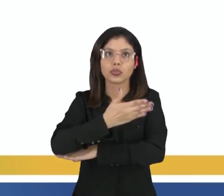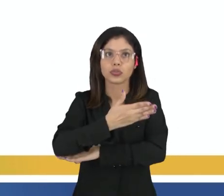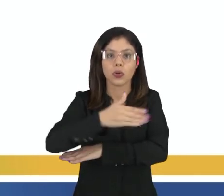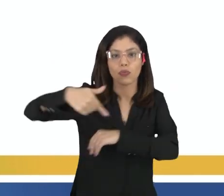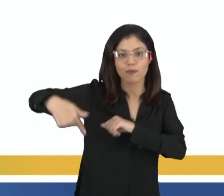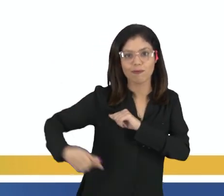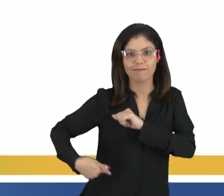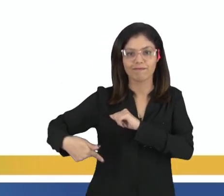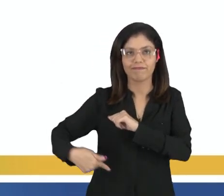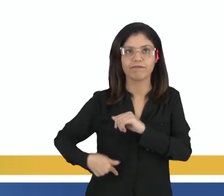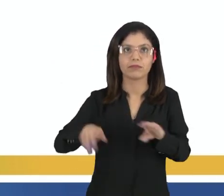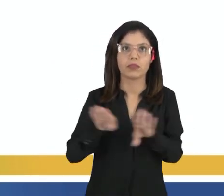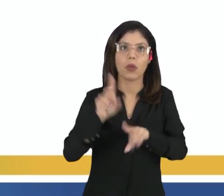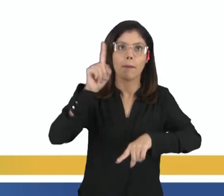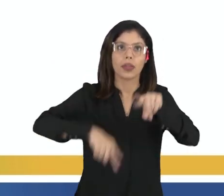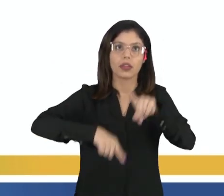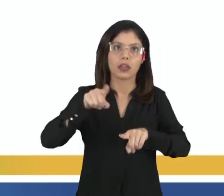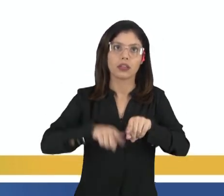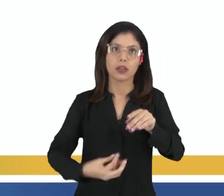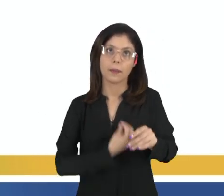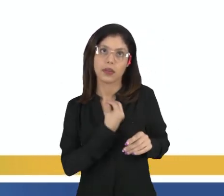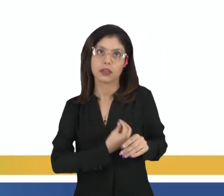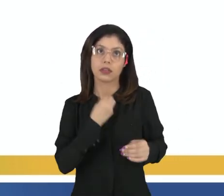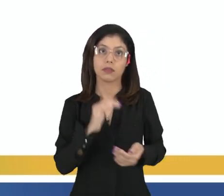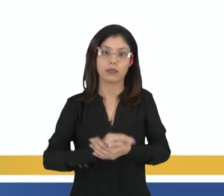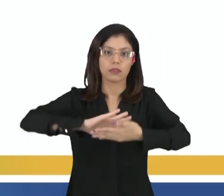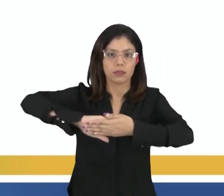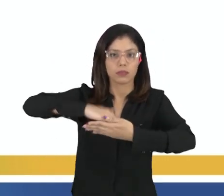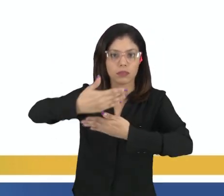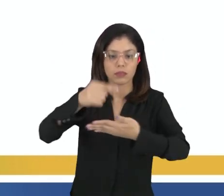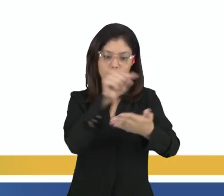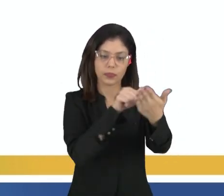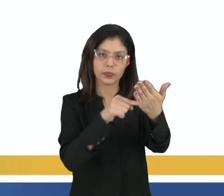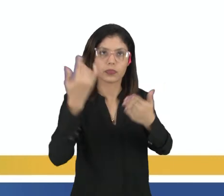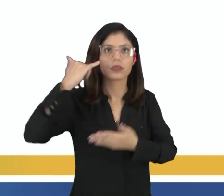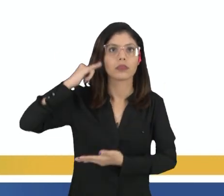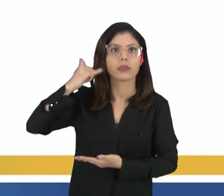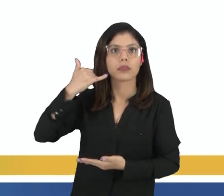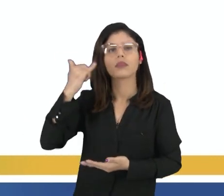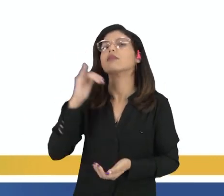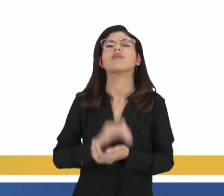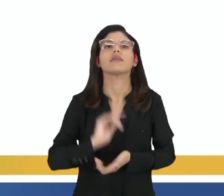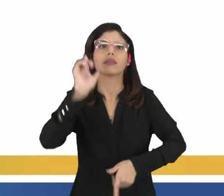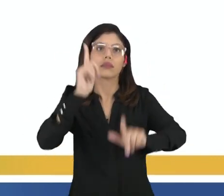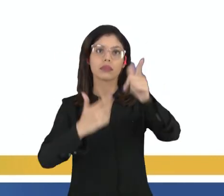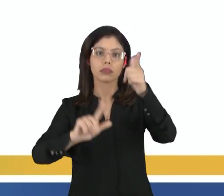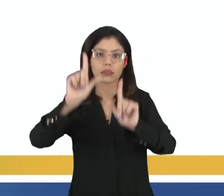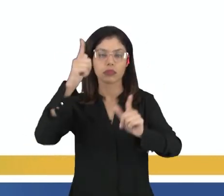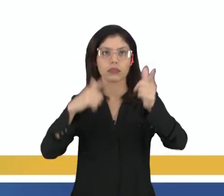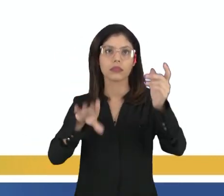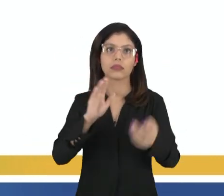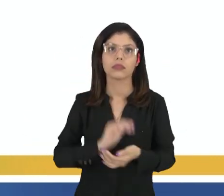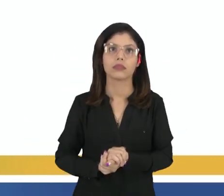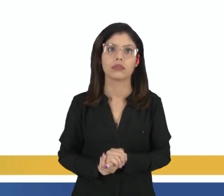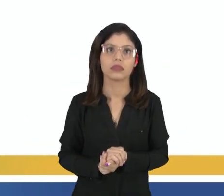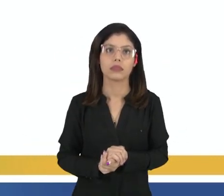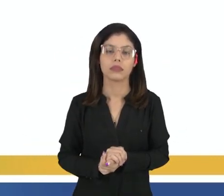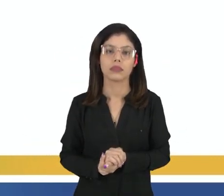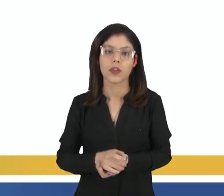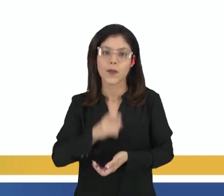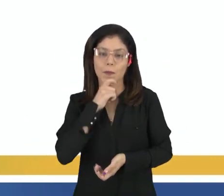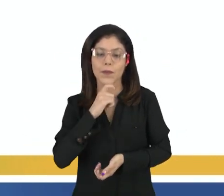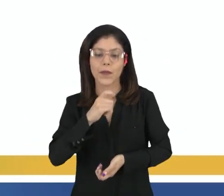diretamente o fígado. Esse material está presente em tablets, celulares também, nos televisores